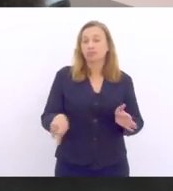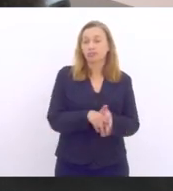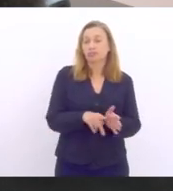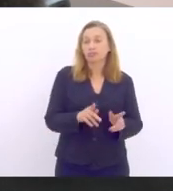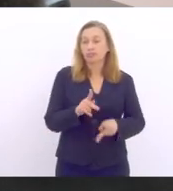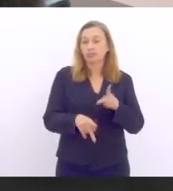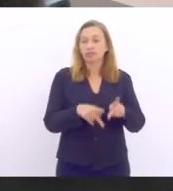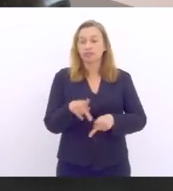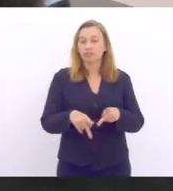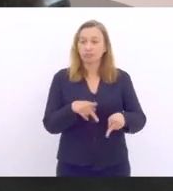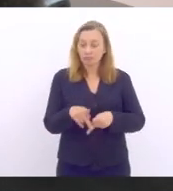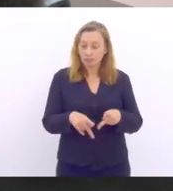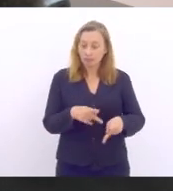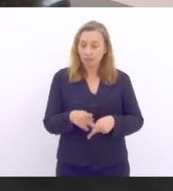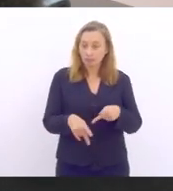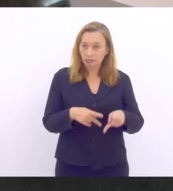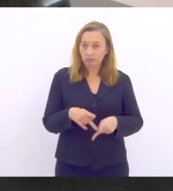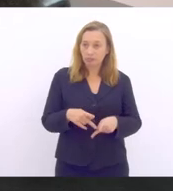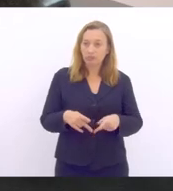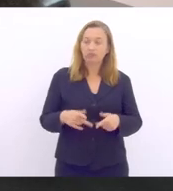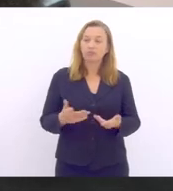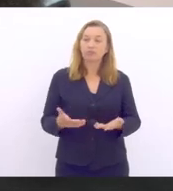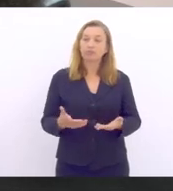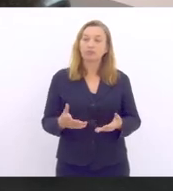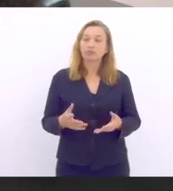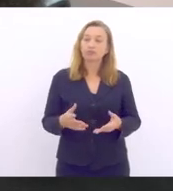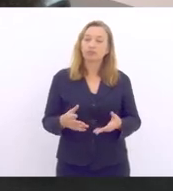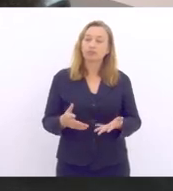nossa brasilidade mais assim,